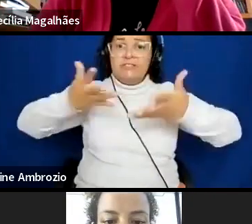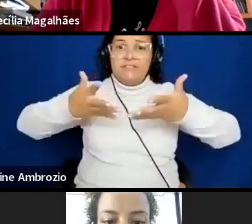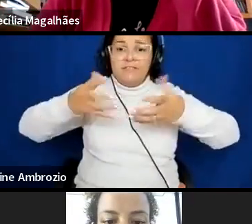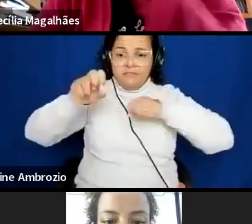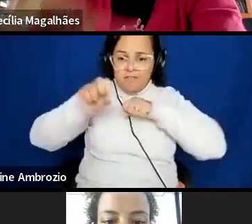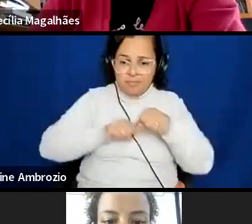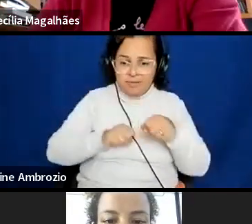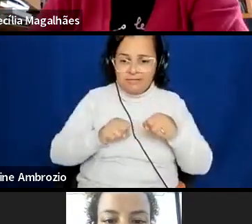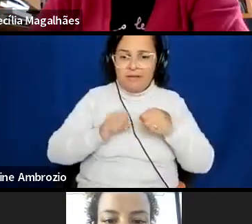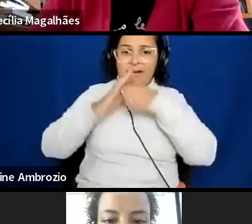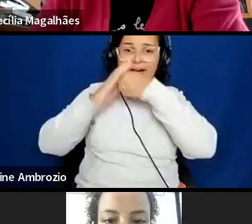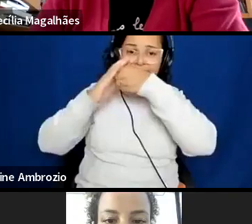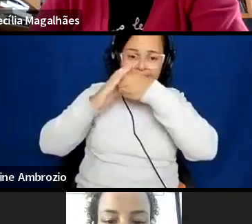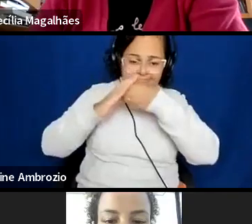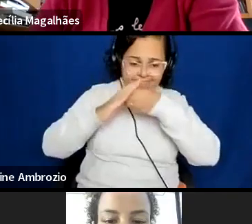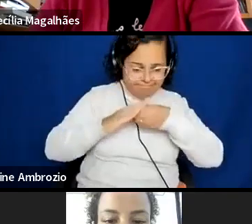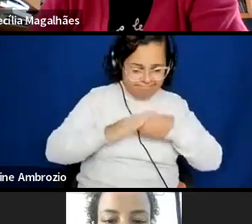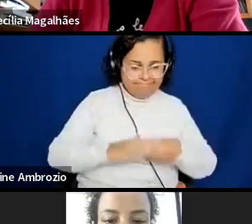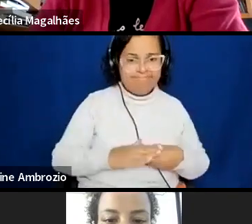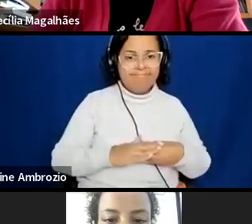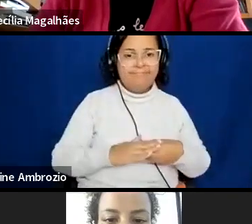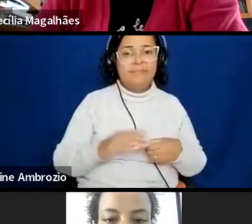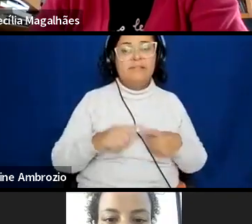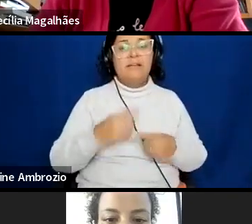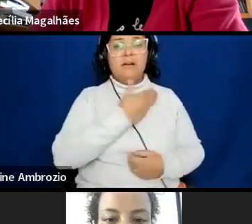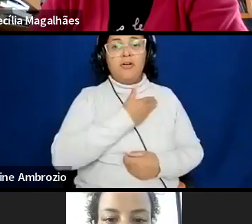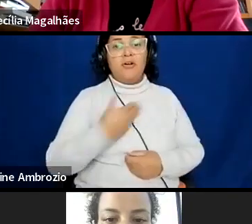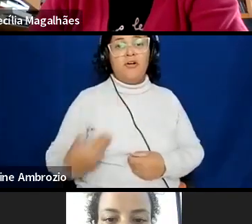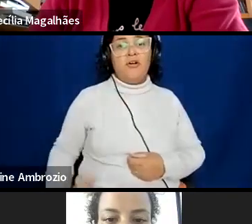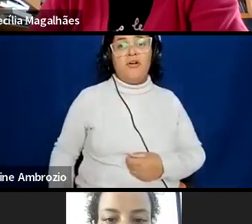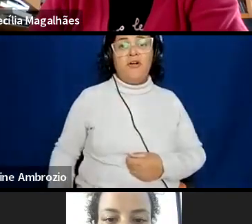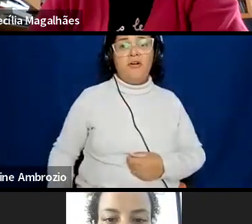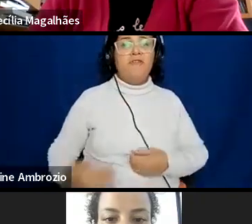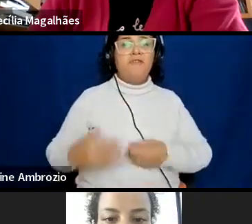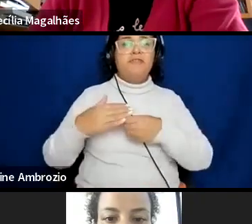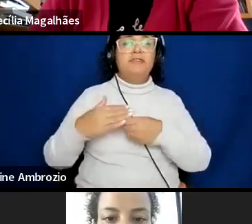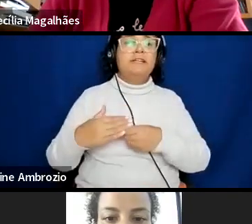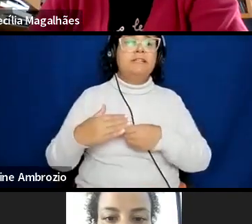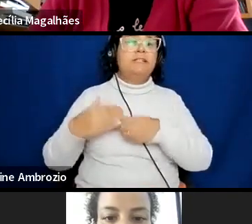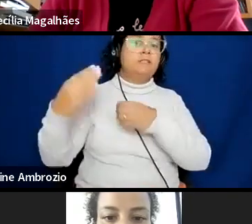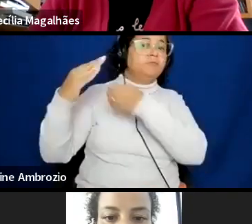é cerceado o tempo inteiro por gestões autoritárias?